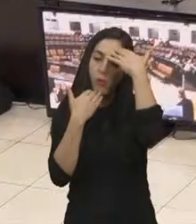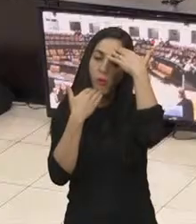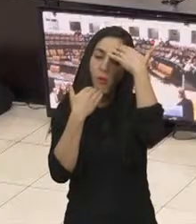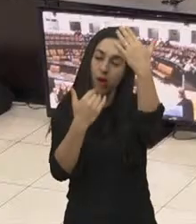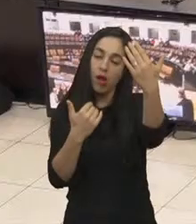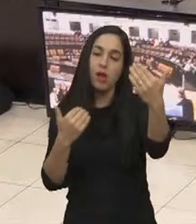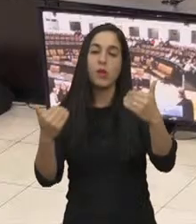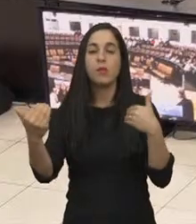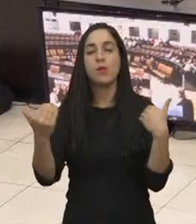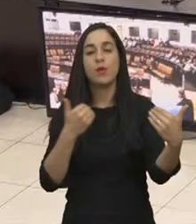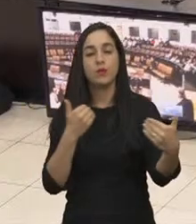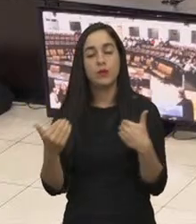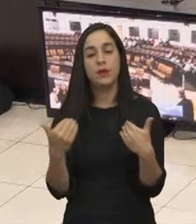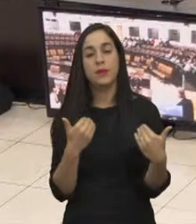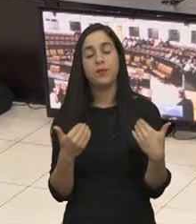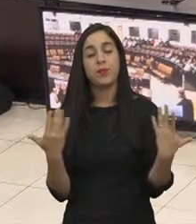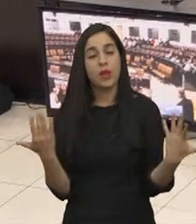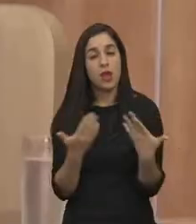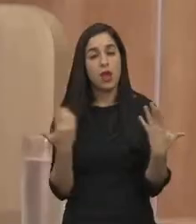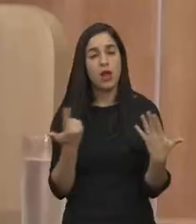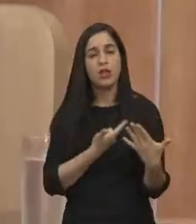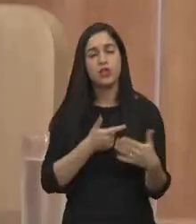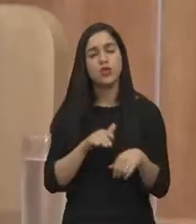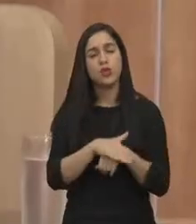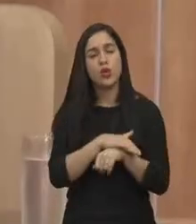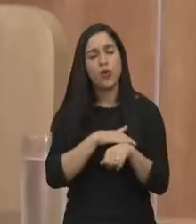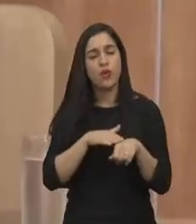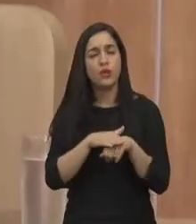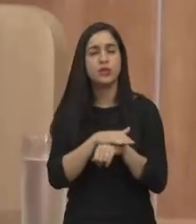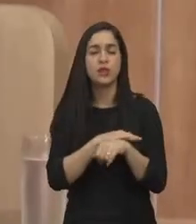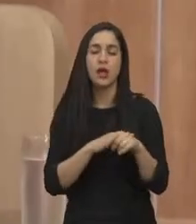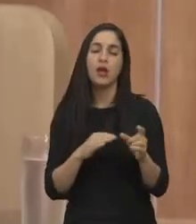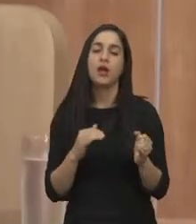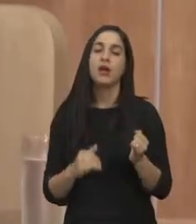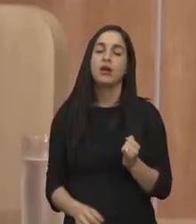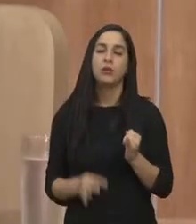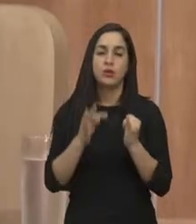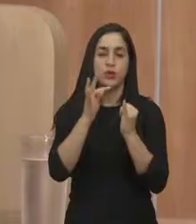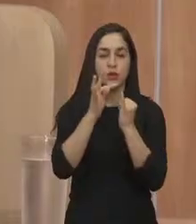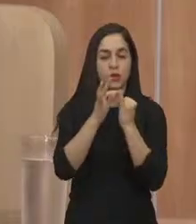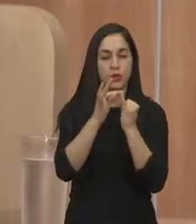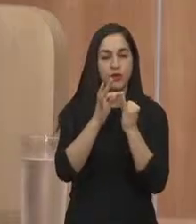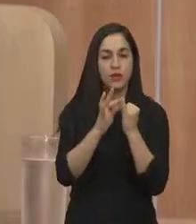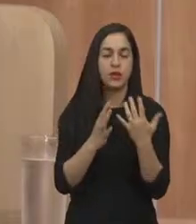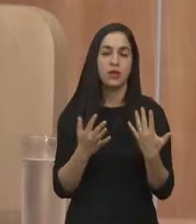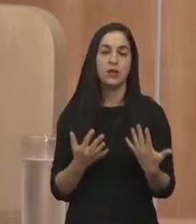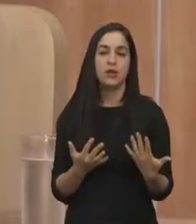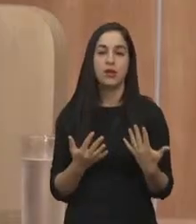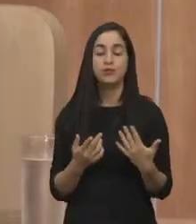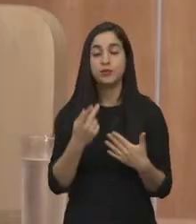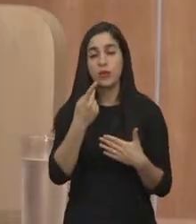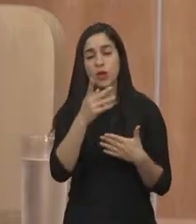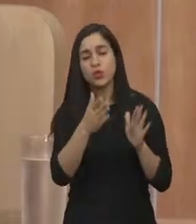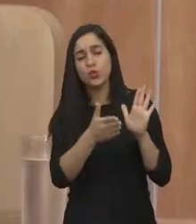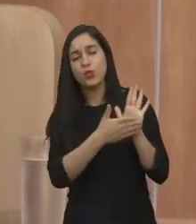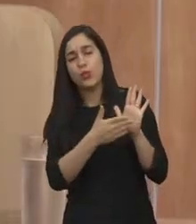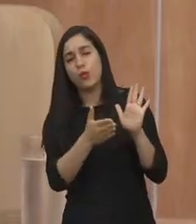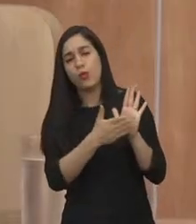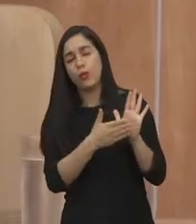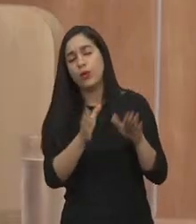virem. E a gente vai falar um pouco sobre o Instituto Federal, quais são as suas propostas